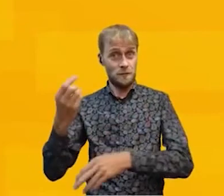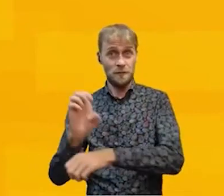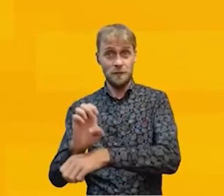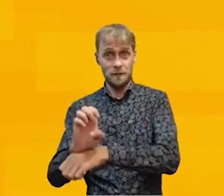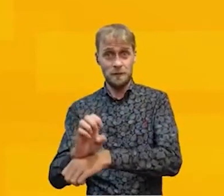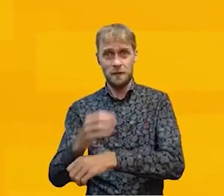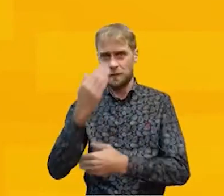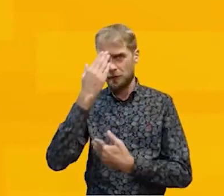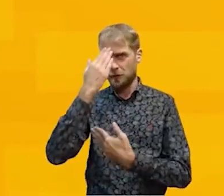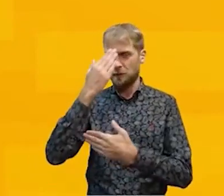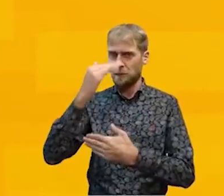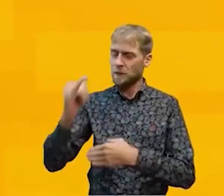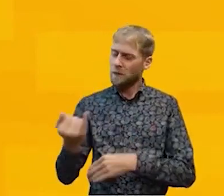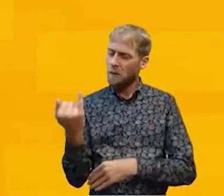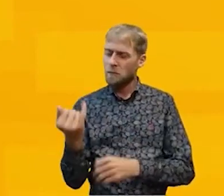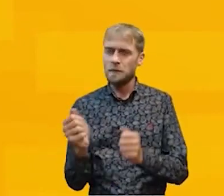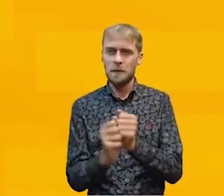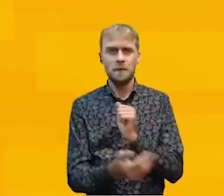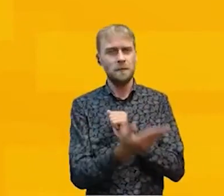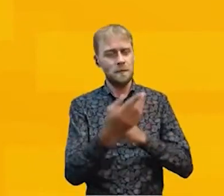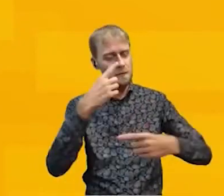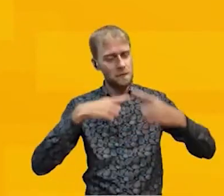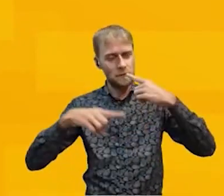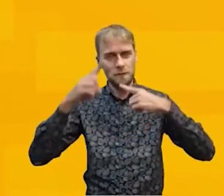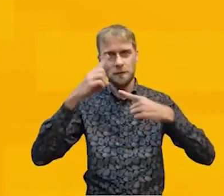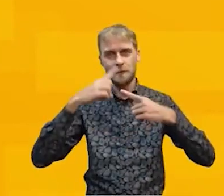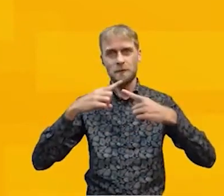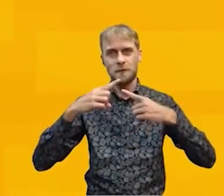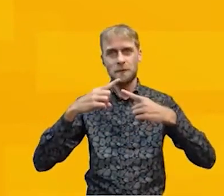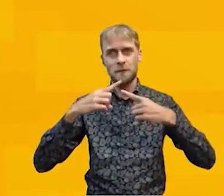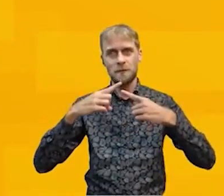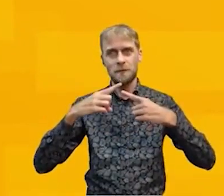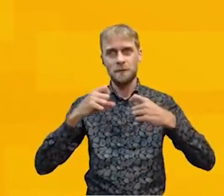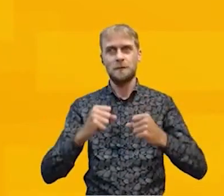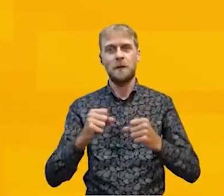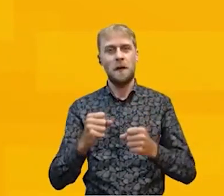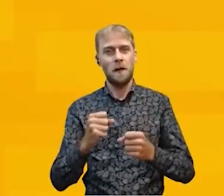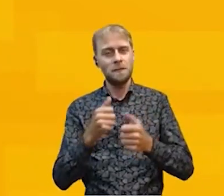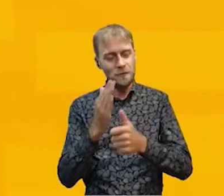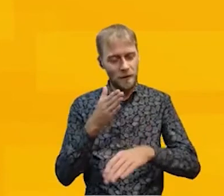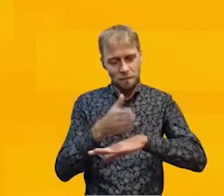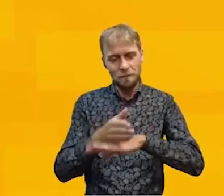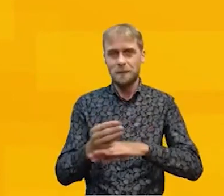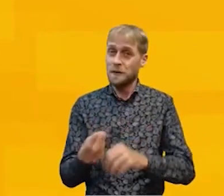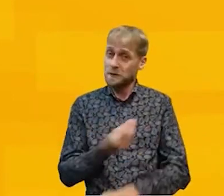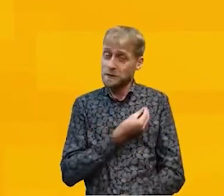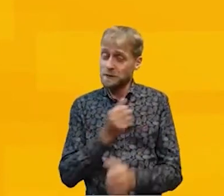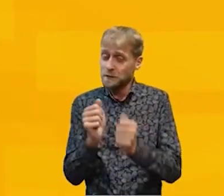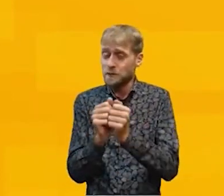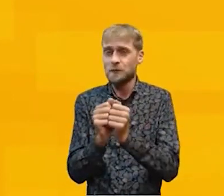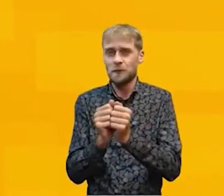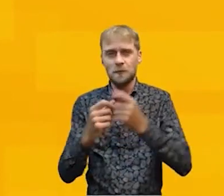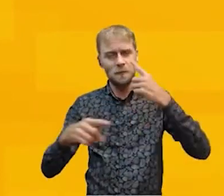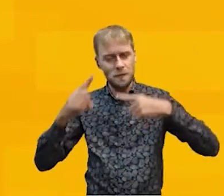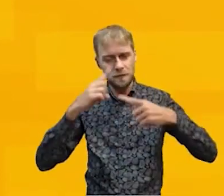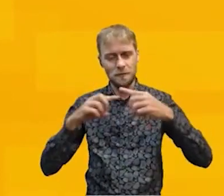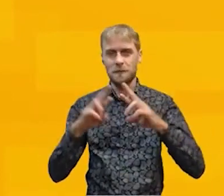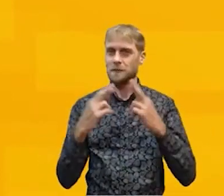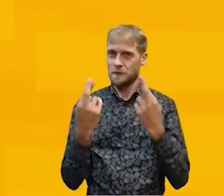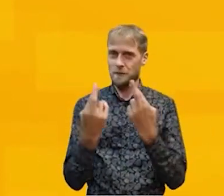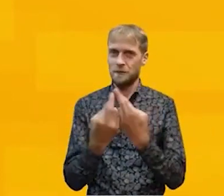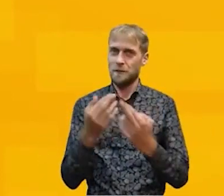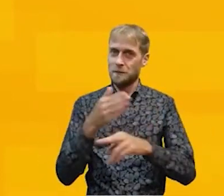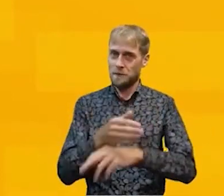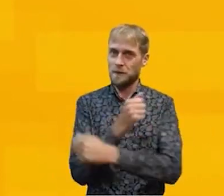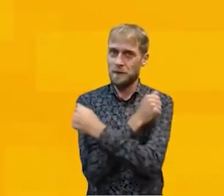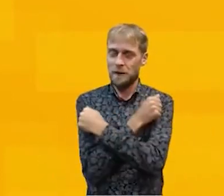agradecer pela oportunidade de estar aqui com vocês, discutir os assuntos. E em breve, vamos se reunir pessoalmente para discutir os pontos mais importantes desse grupo, tá bom? Um